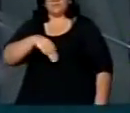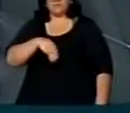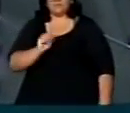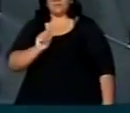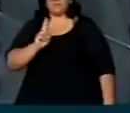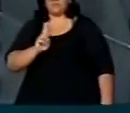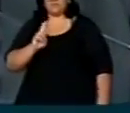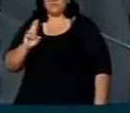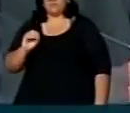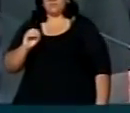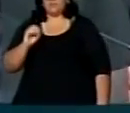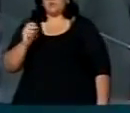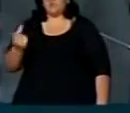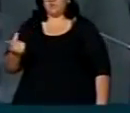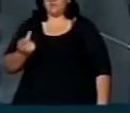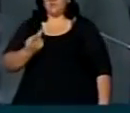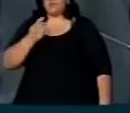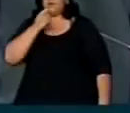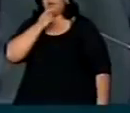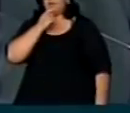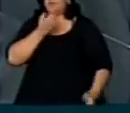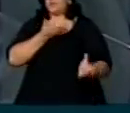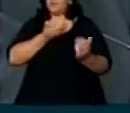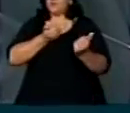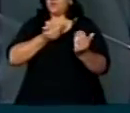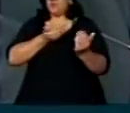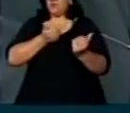ainda bem jovens. Ele mais que eu,